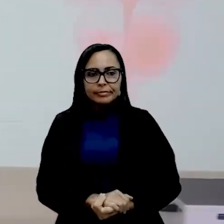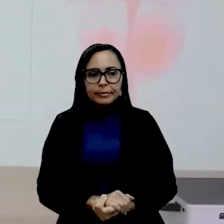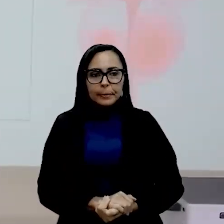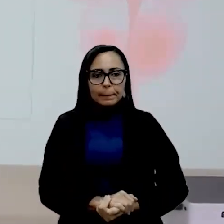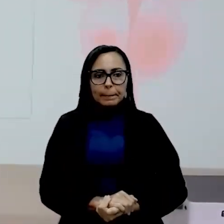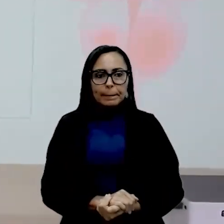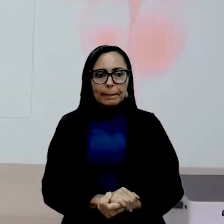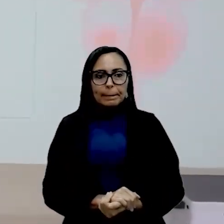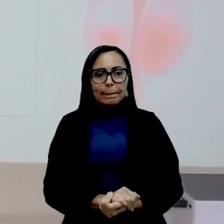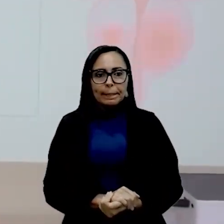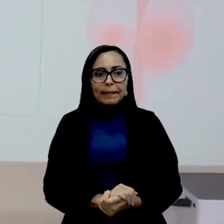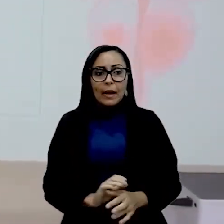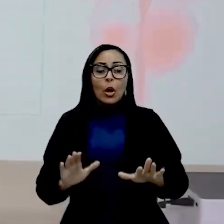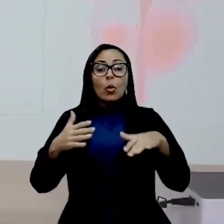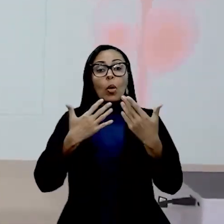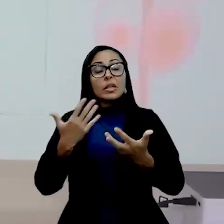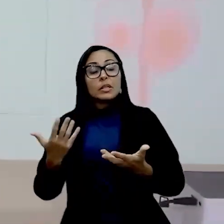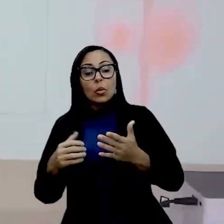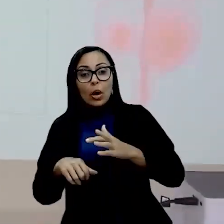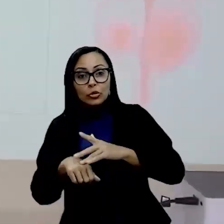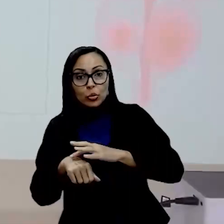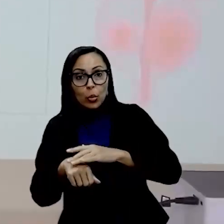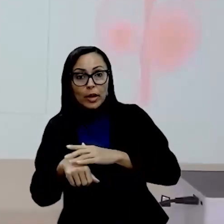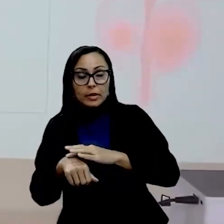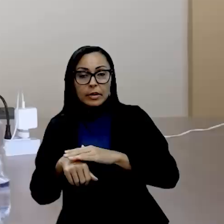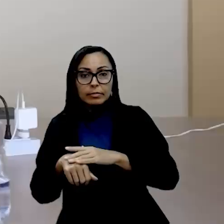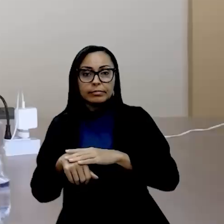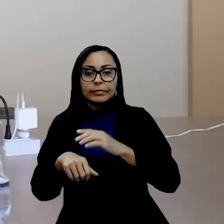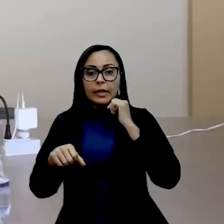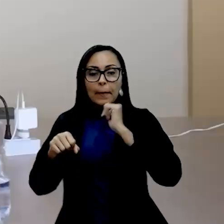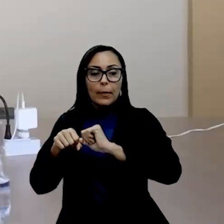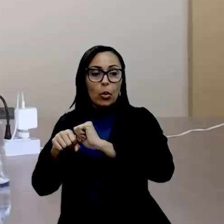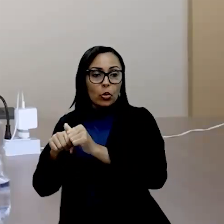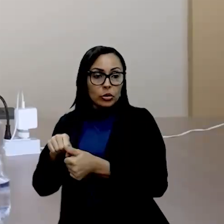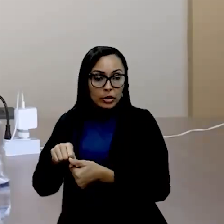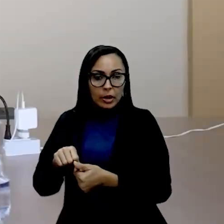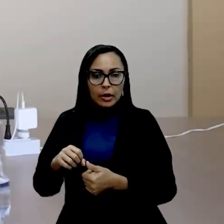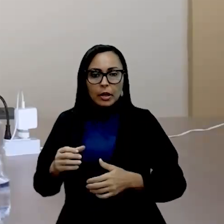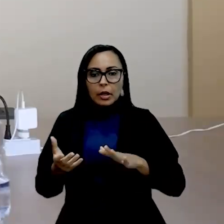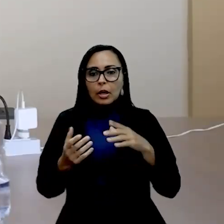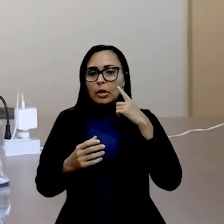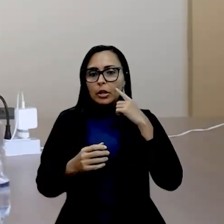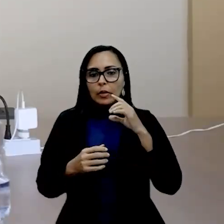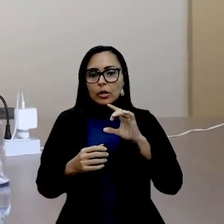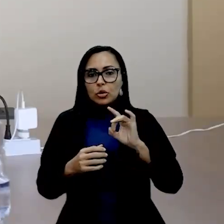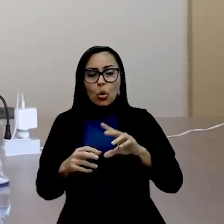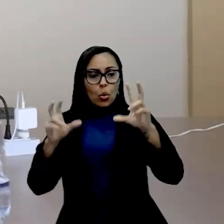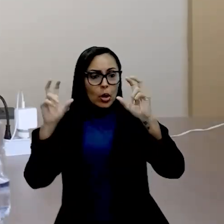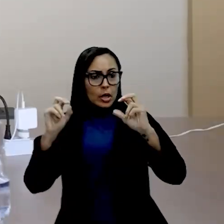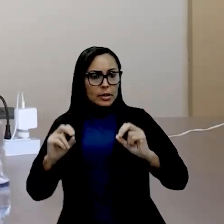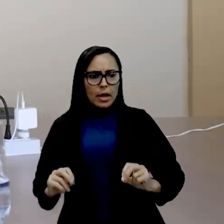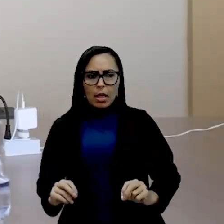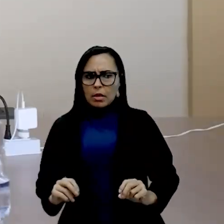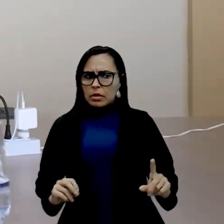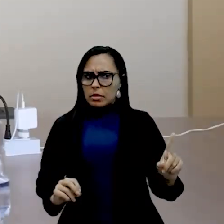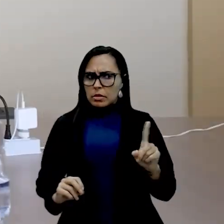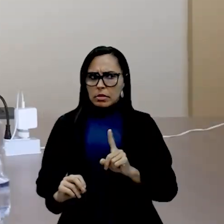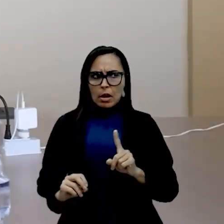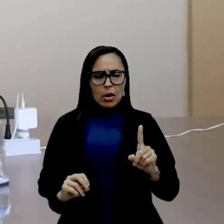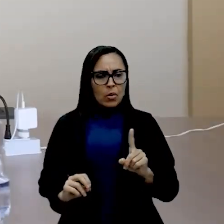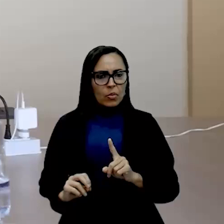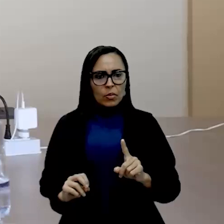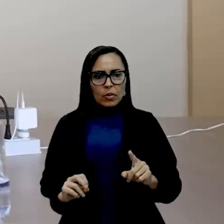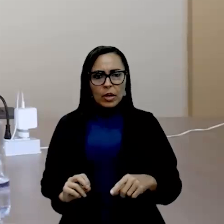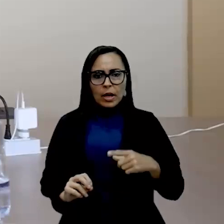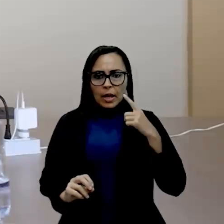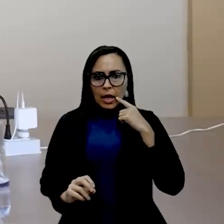E quais são as doenças da próstata? Não é somente o câncer. Né? A próstata é um órgão que também está sujeito